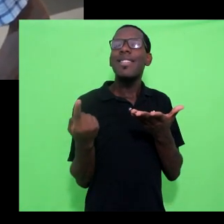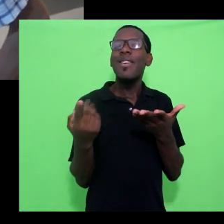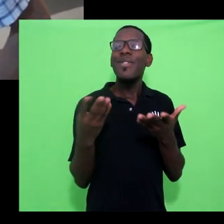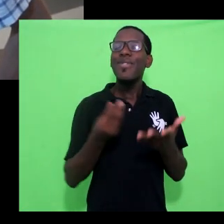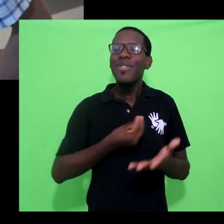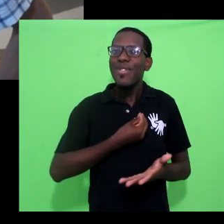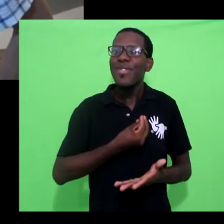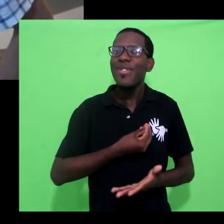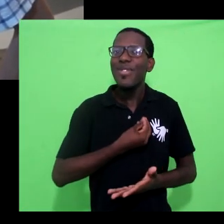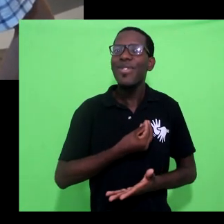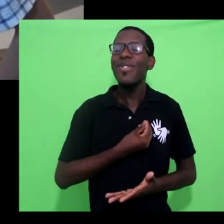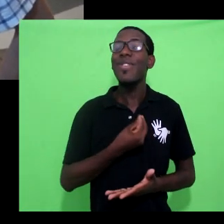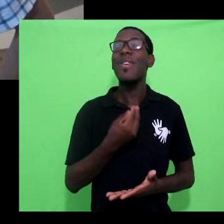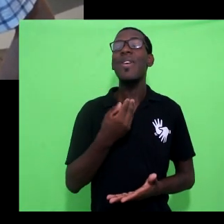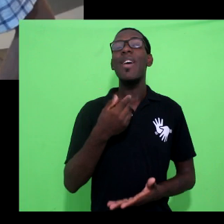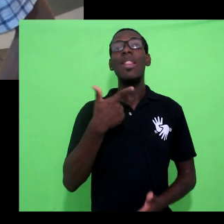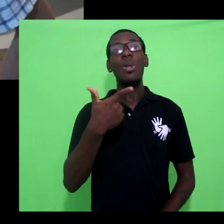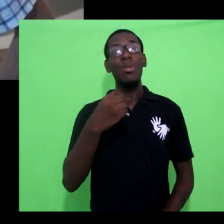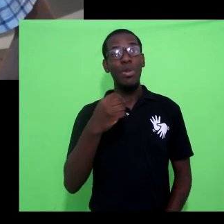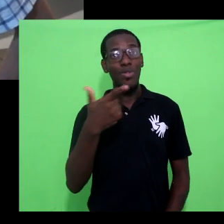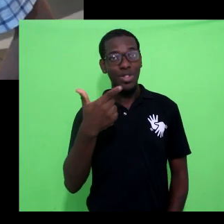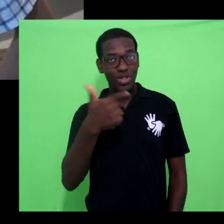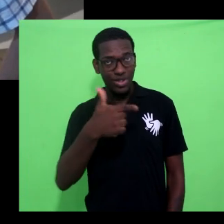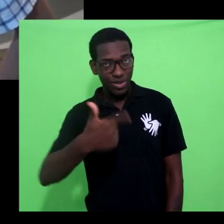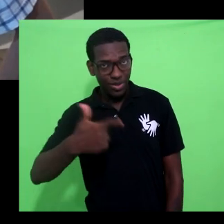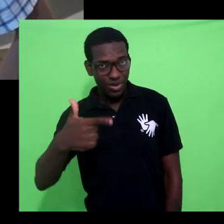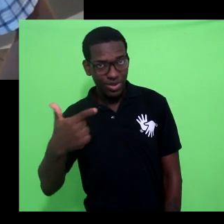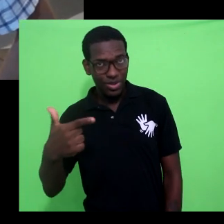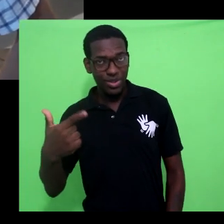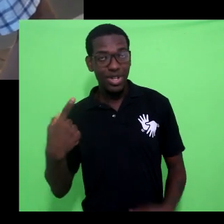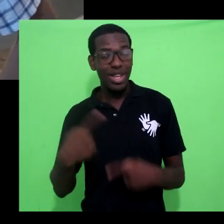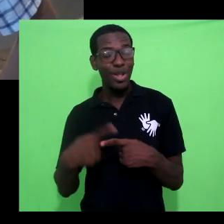por participar desses momentos que nós estamos